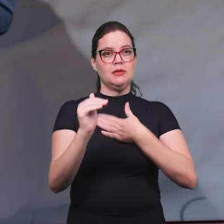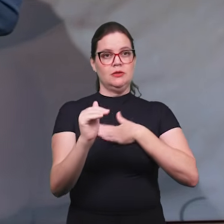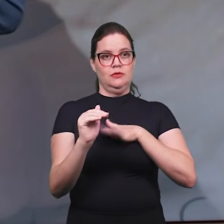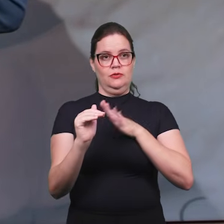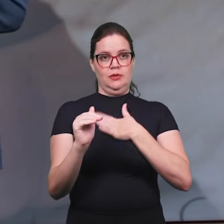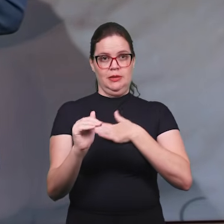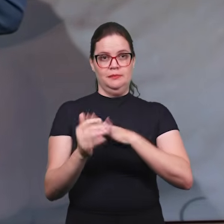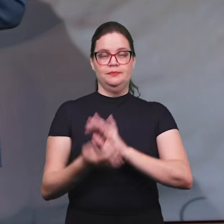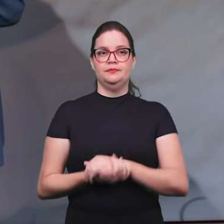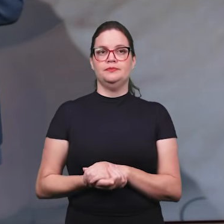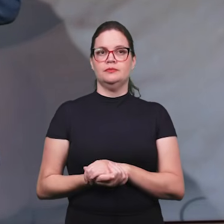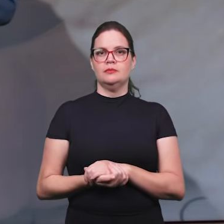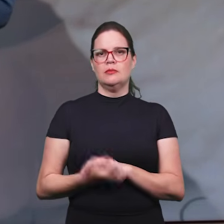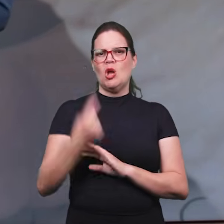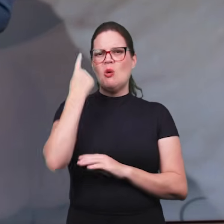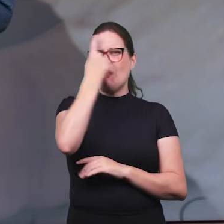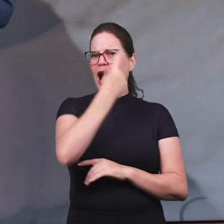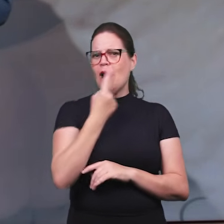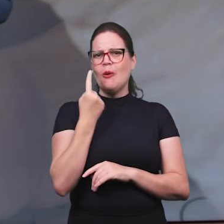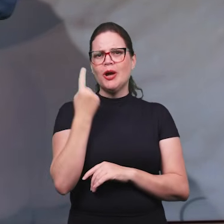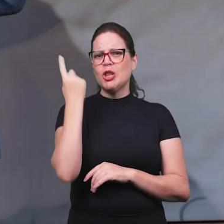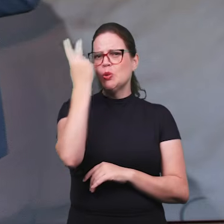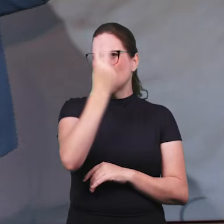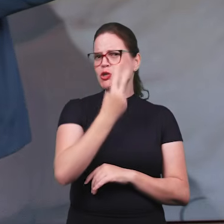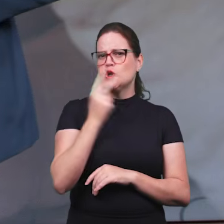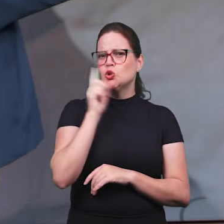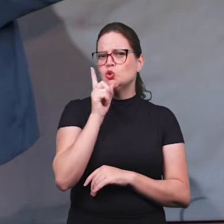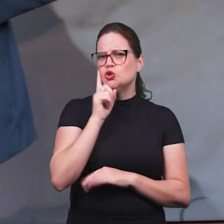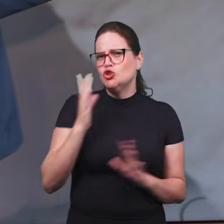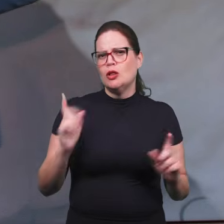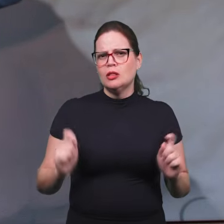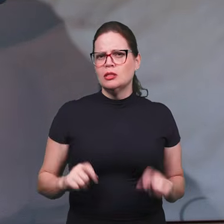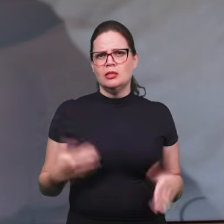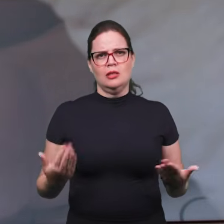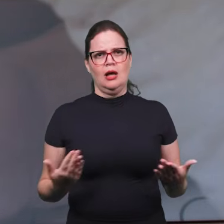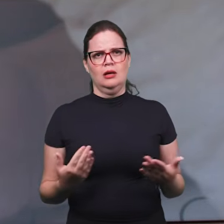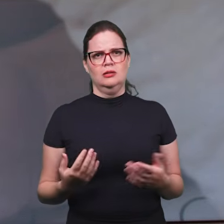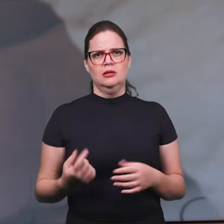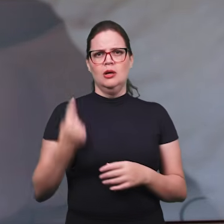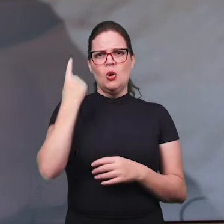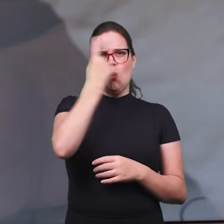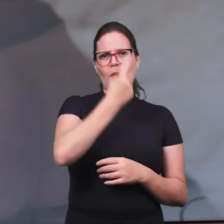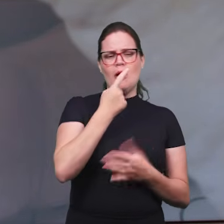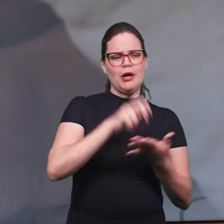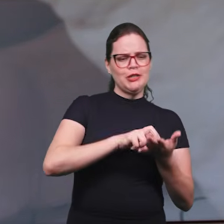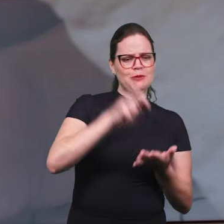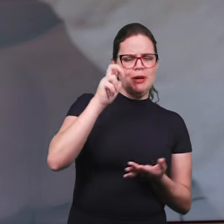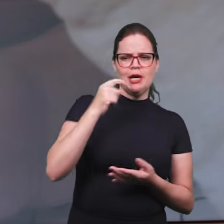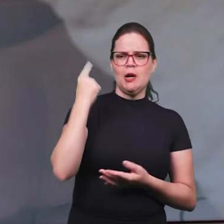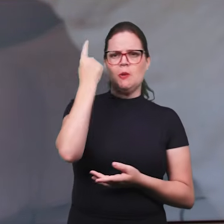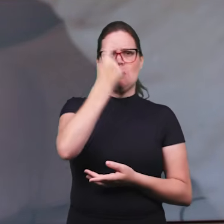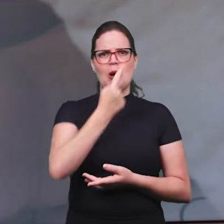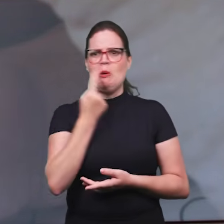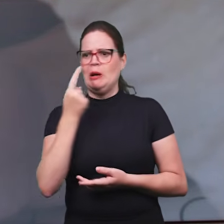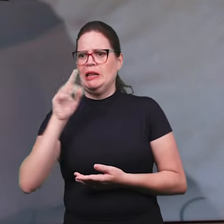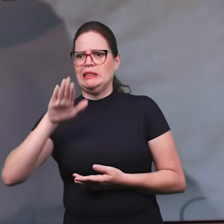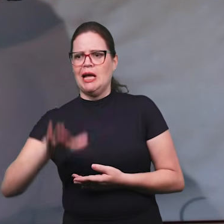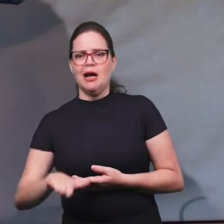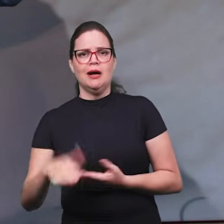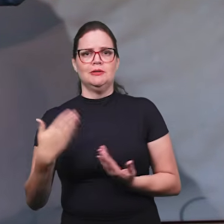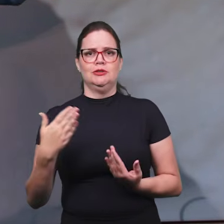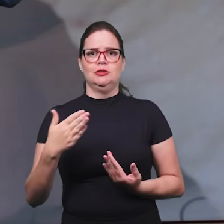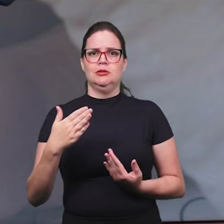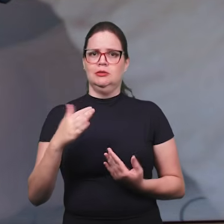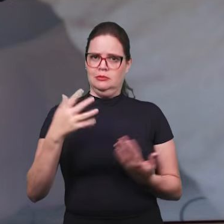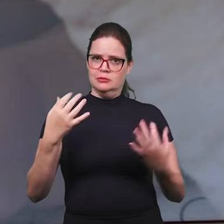olha, comece pequeno. 1, 2 horas por dia, tá? 1 ou 2 horas por dia, 1 hora de manhã, 1 hora à